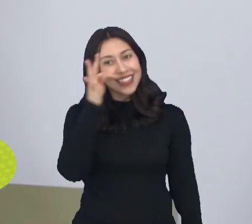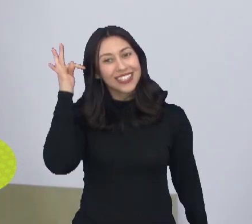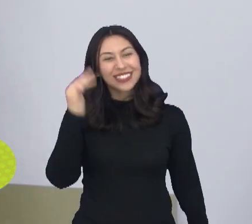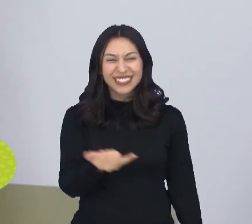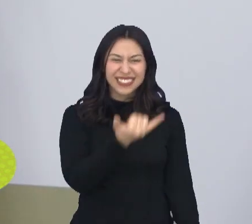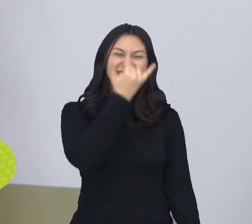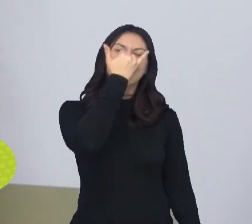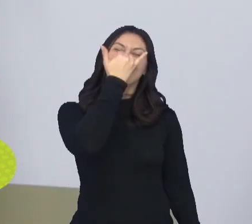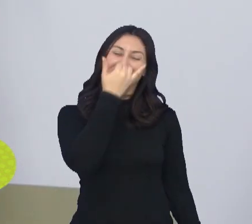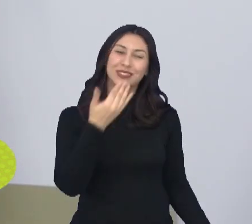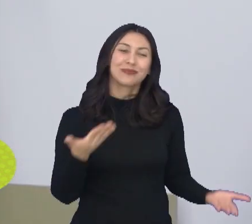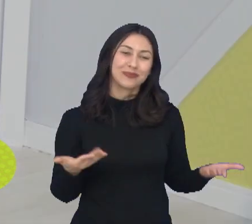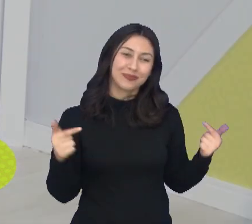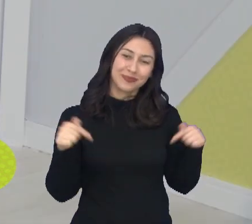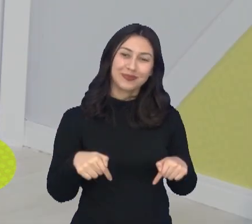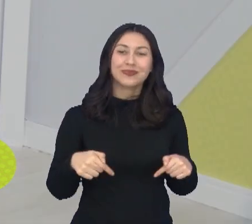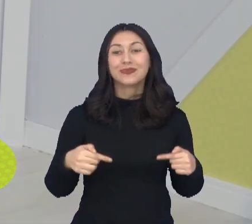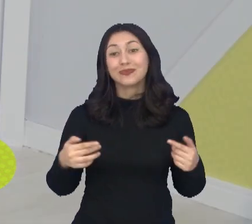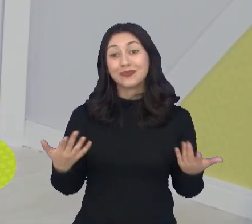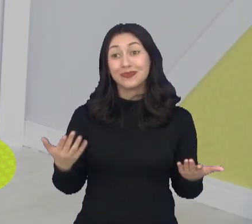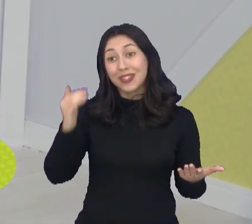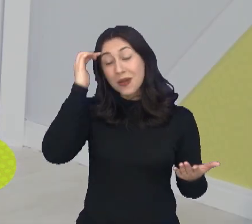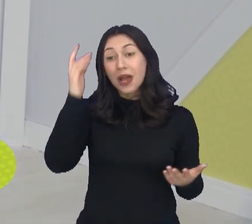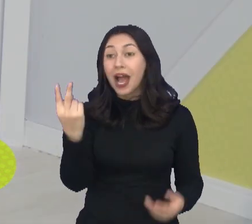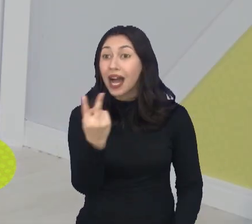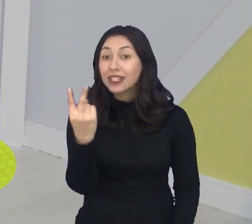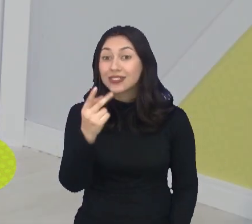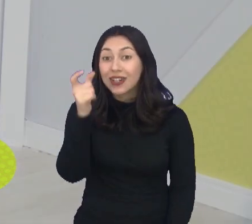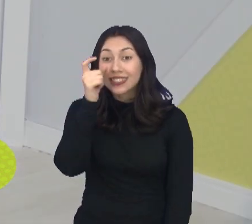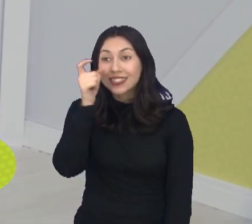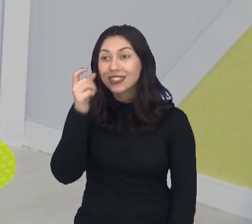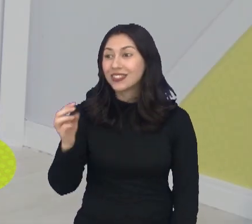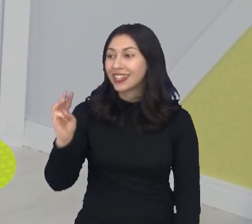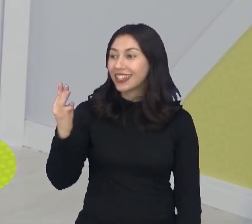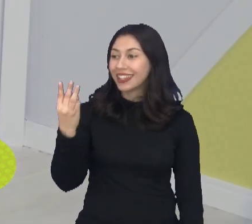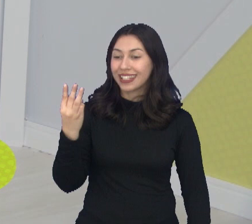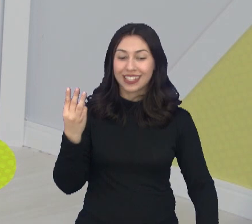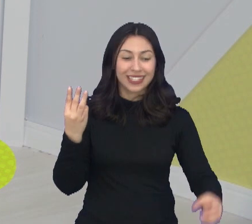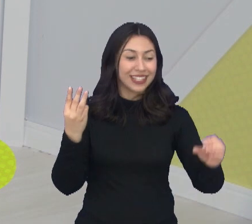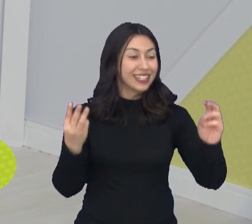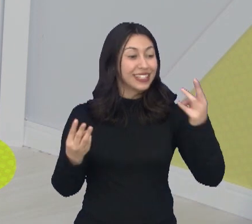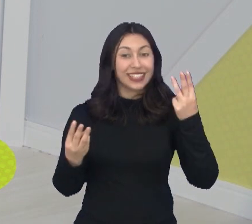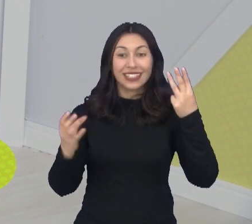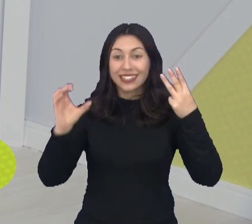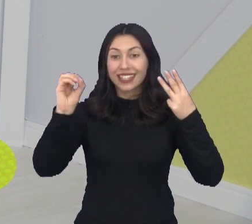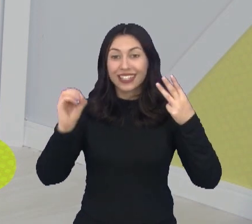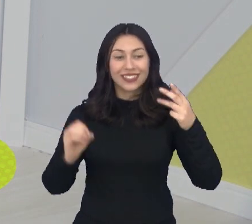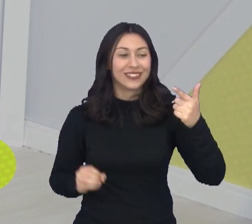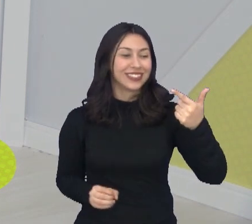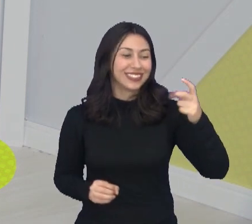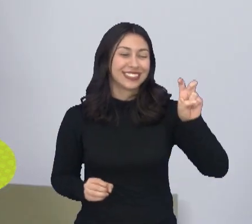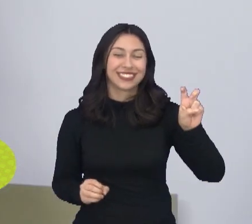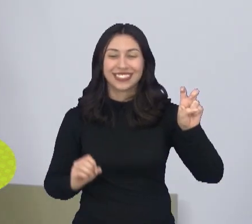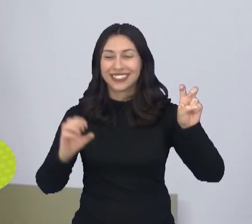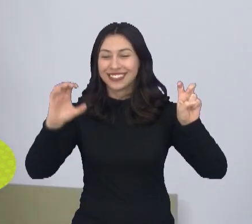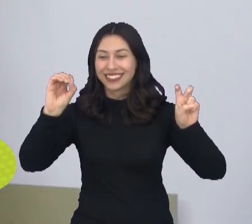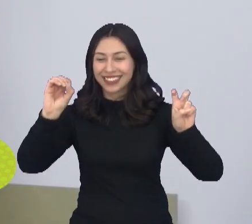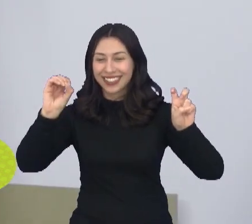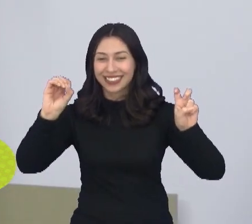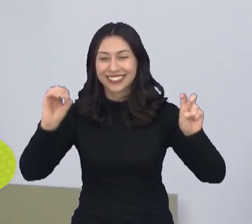pé frio aqui do Hora do Esporte. Imagina as duas no ginásio aí, 3-7-0, 25-12...